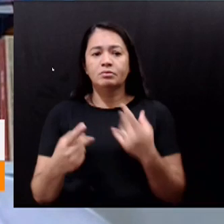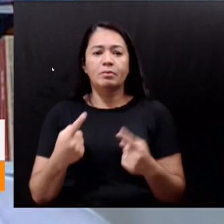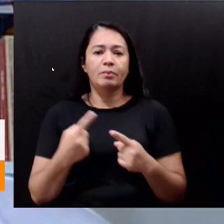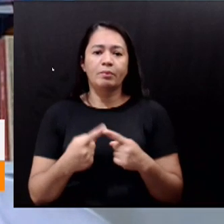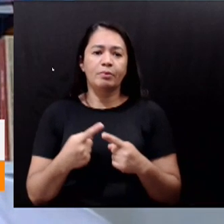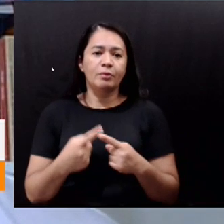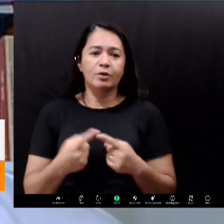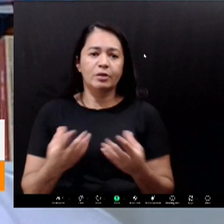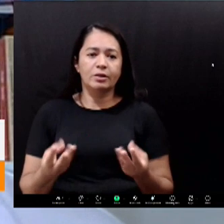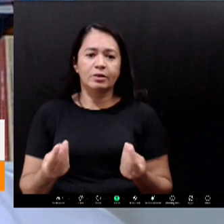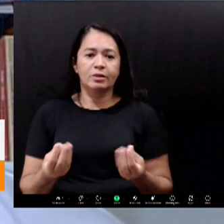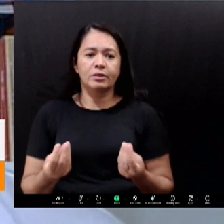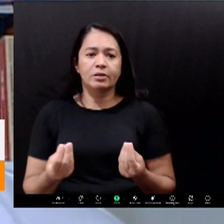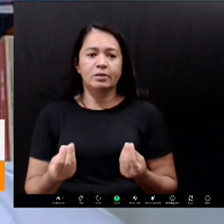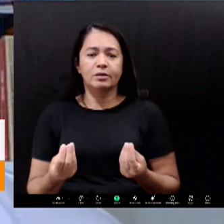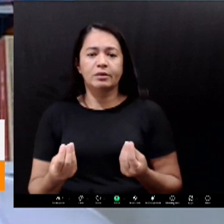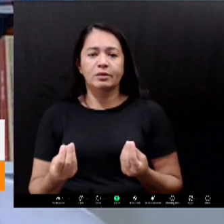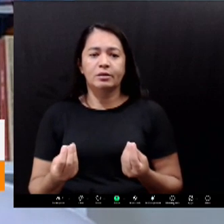porque